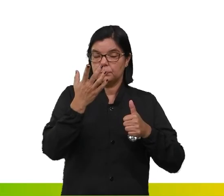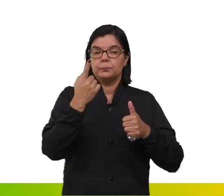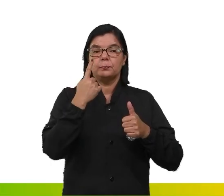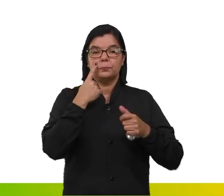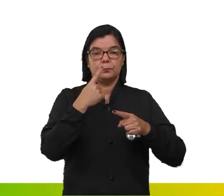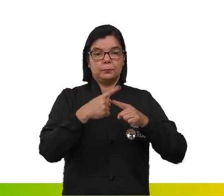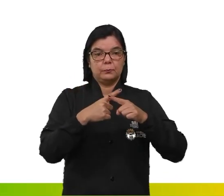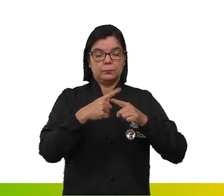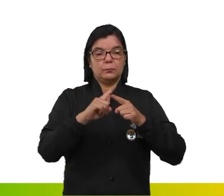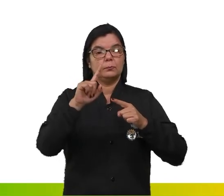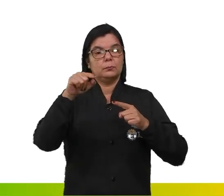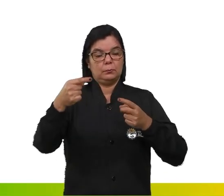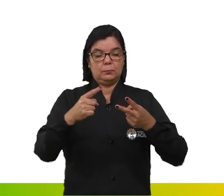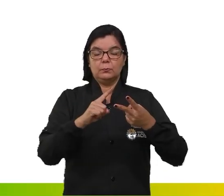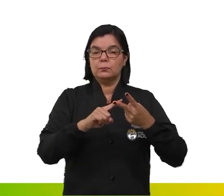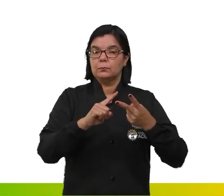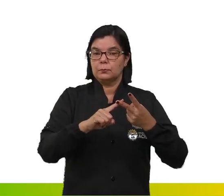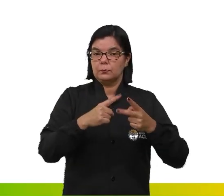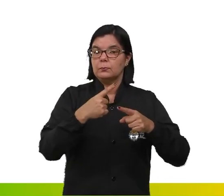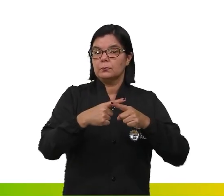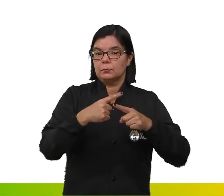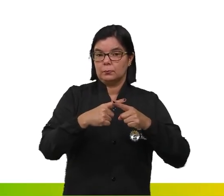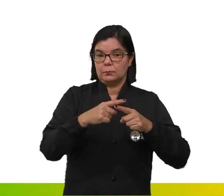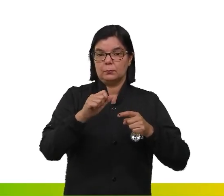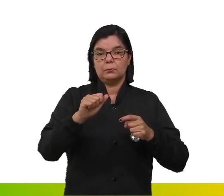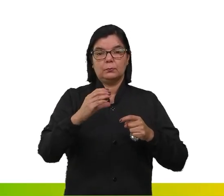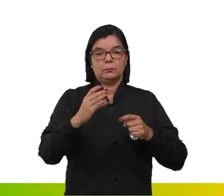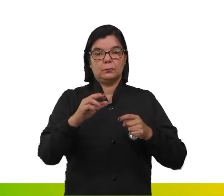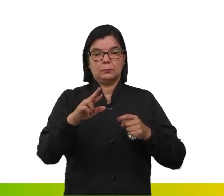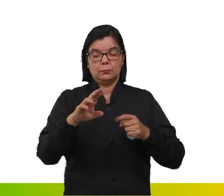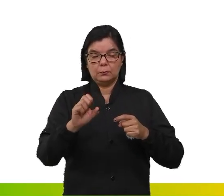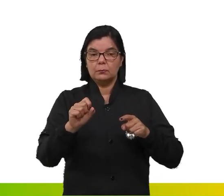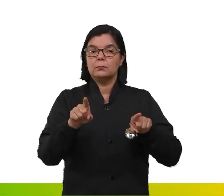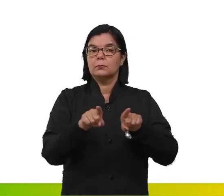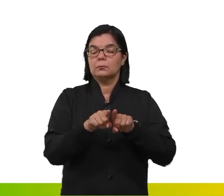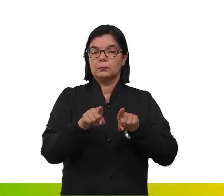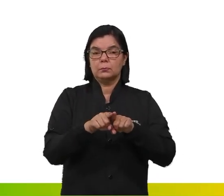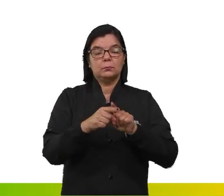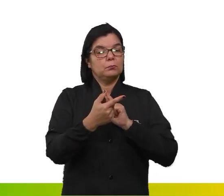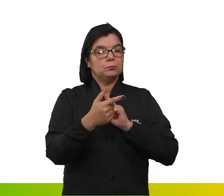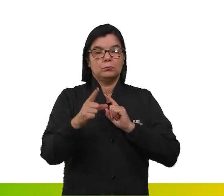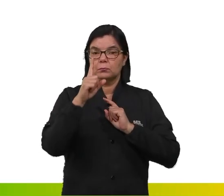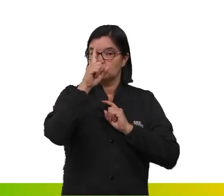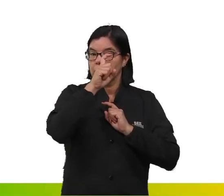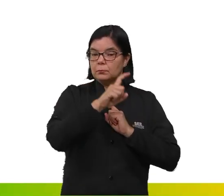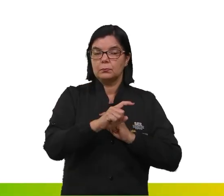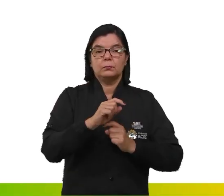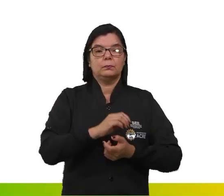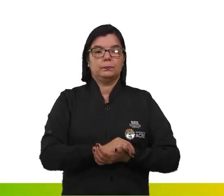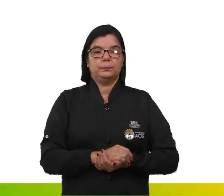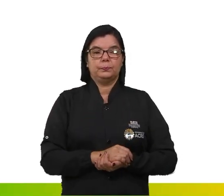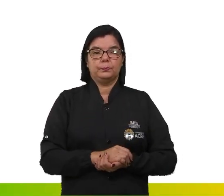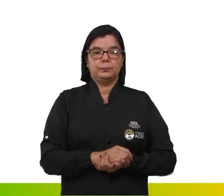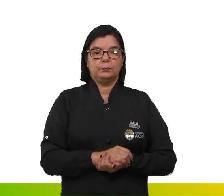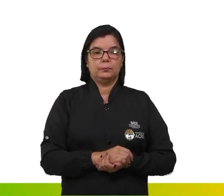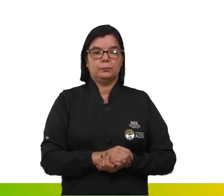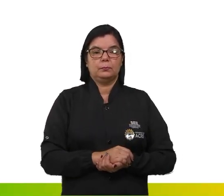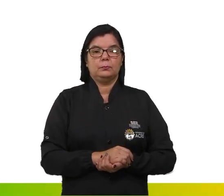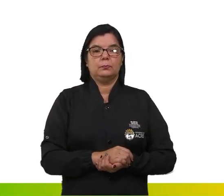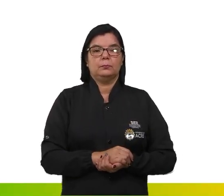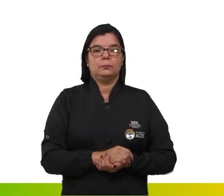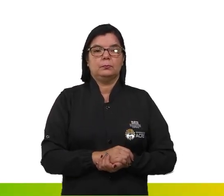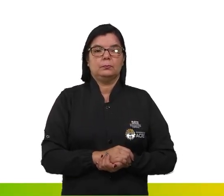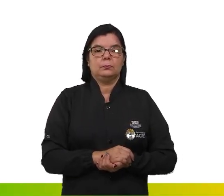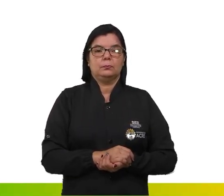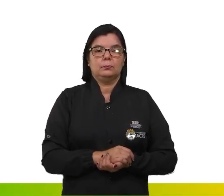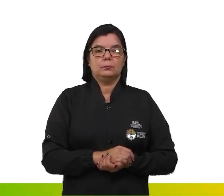de multiplicar. Depois eu vou pegar o segundo terreno e multiplicar por acre, porque também não é complicado. Deixa eu só apagar aqui.